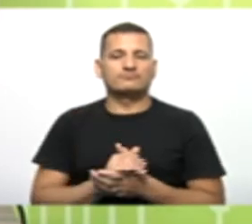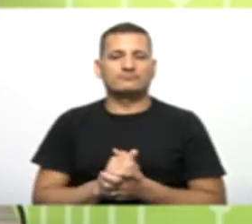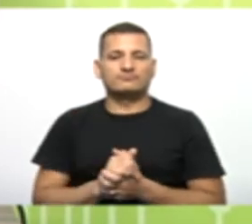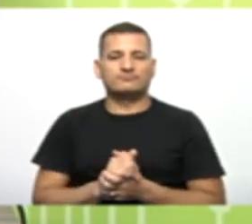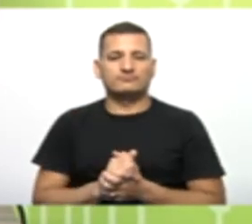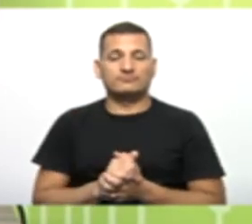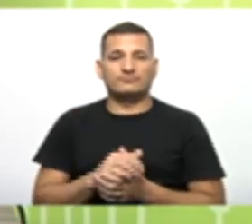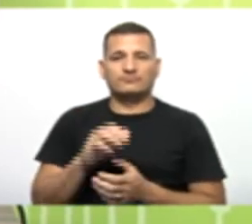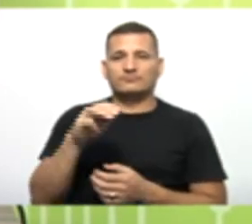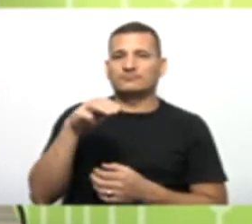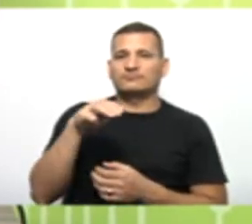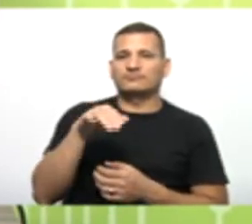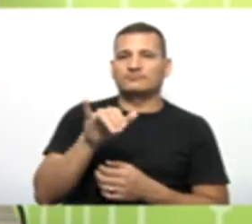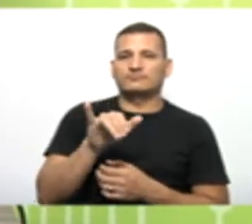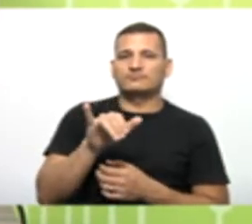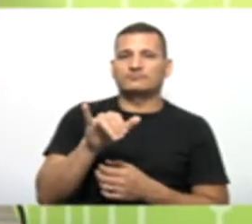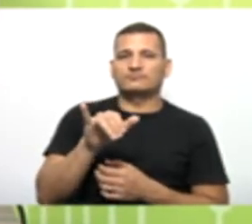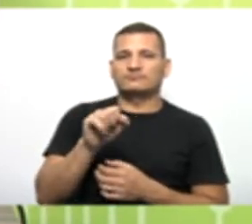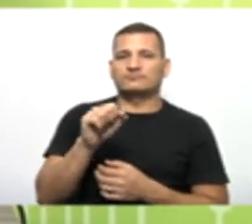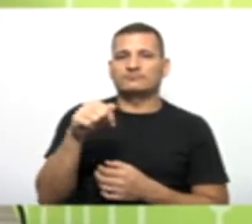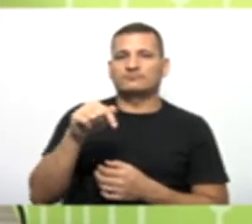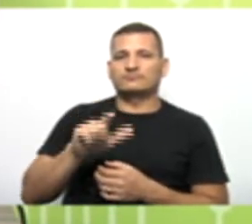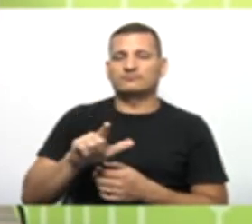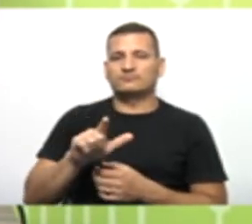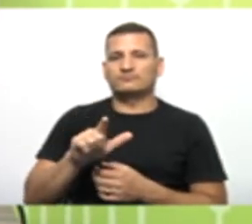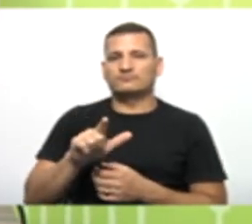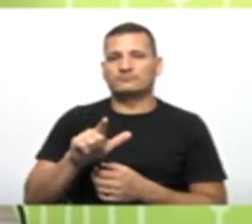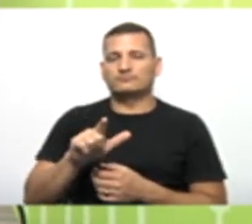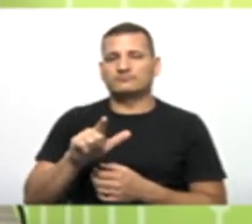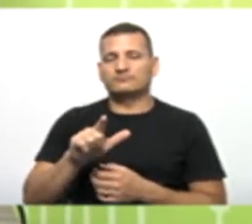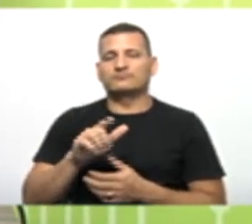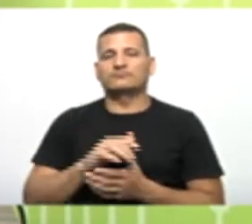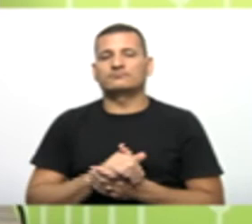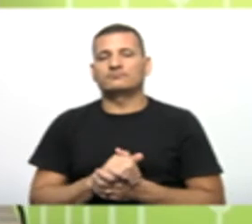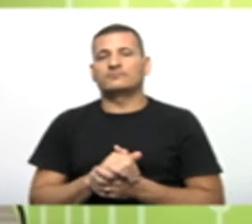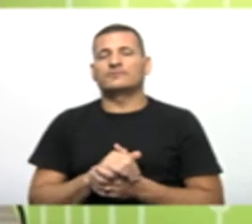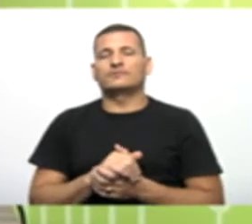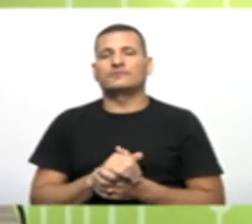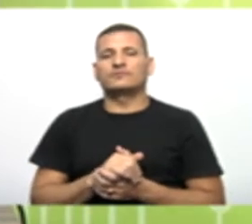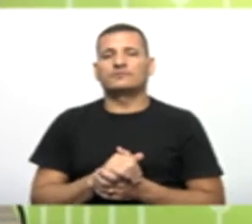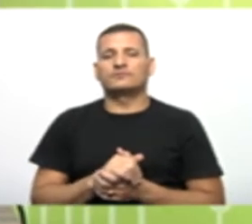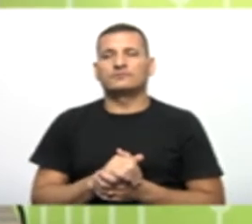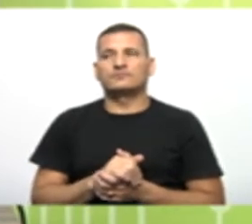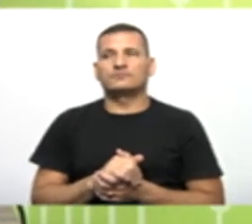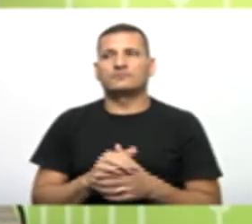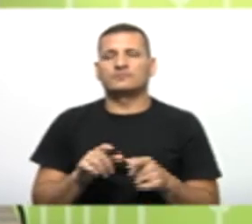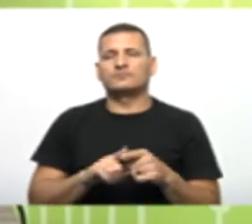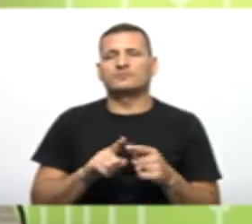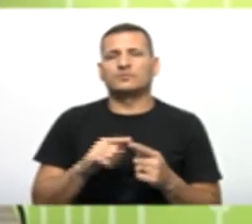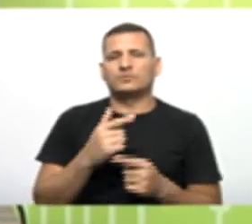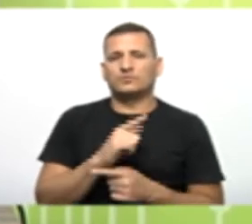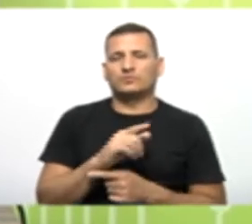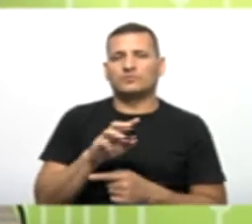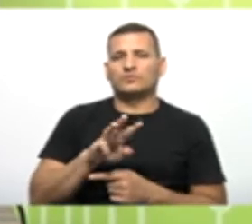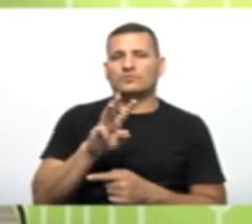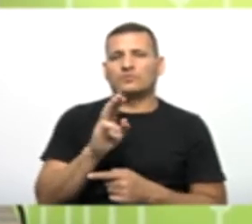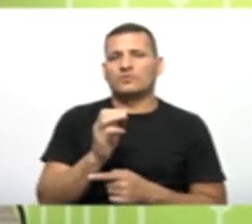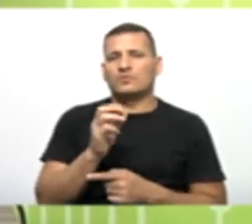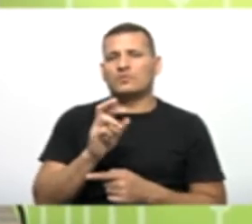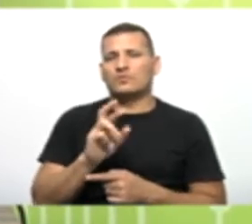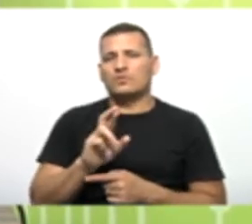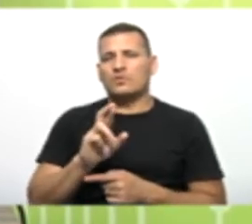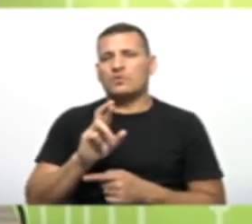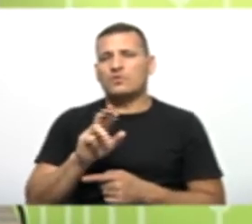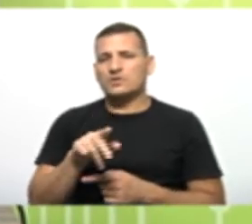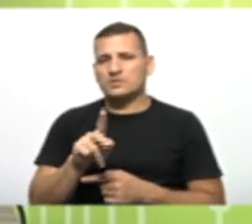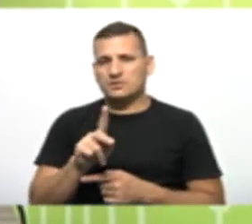com MySQL na parte de console e na parte do Workbench também. Se vocês derem uma olhada, quando você instala o